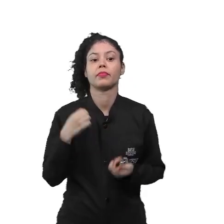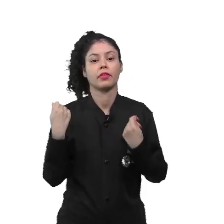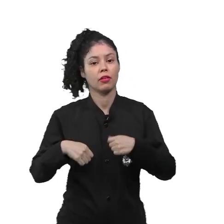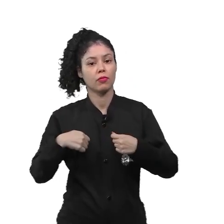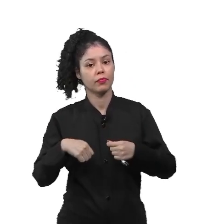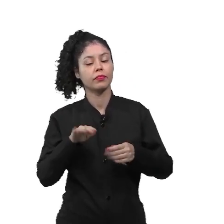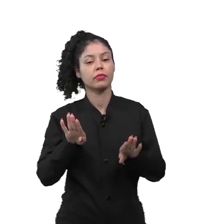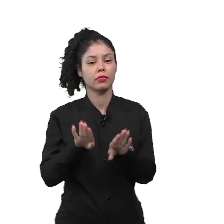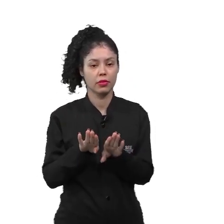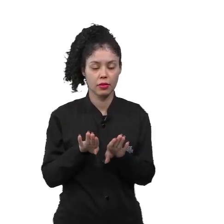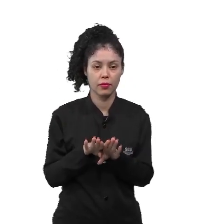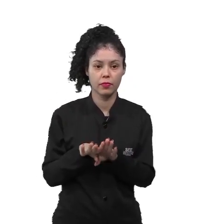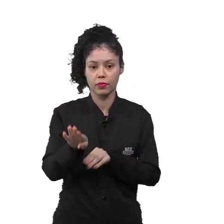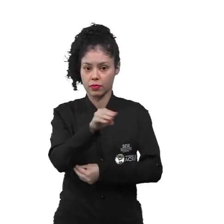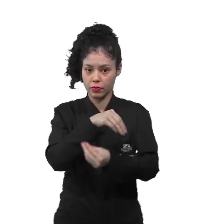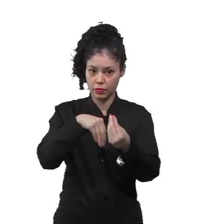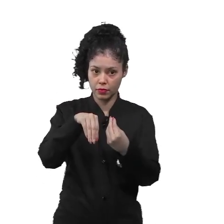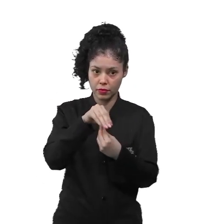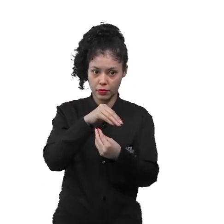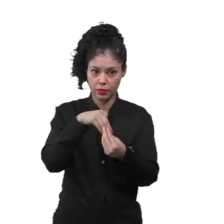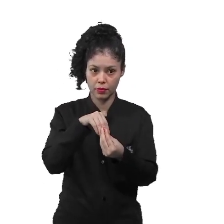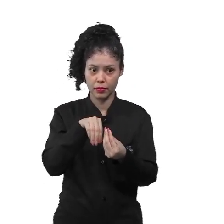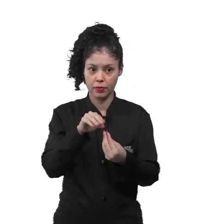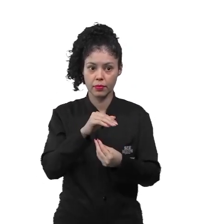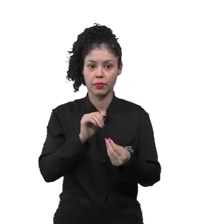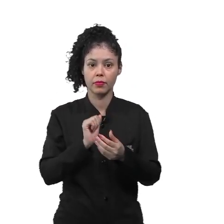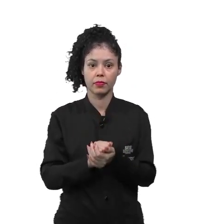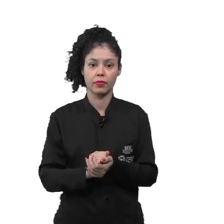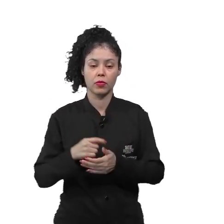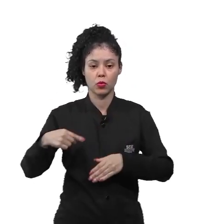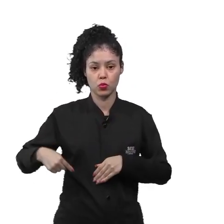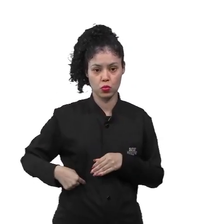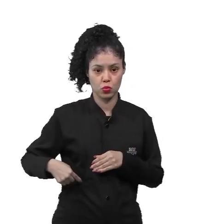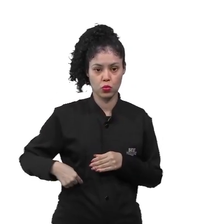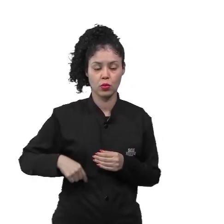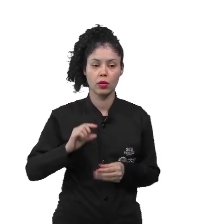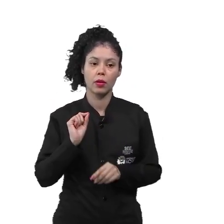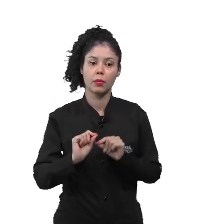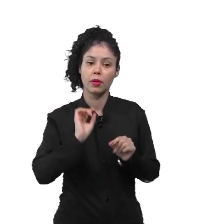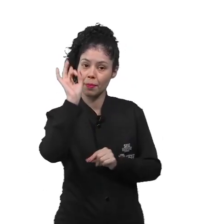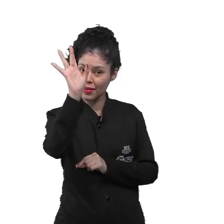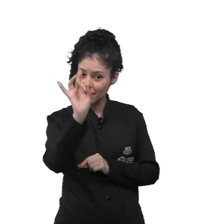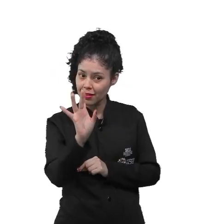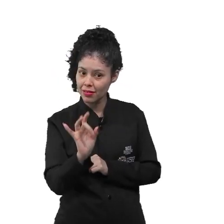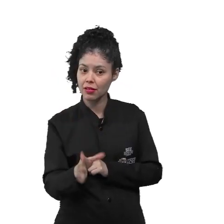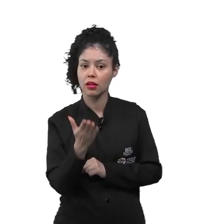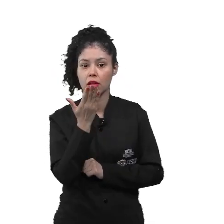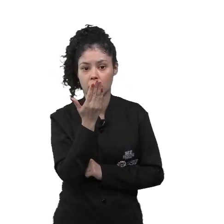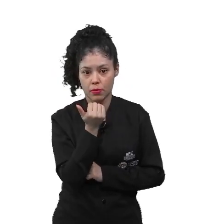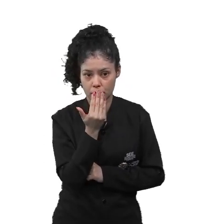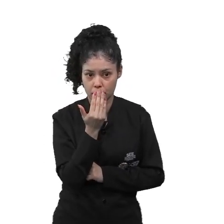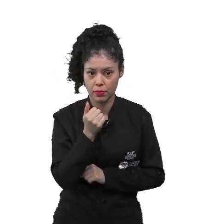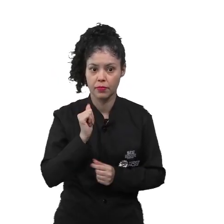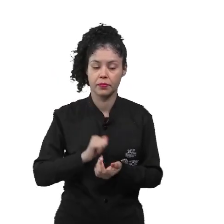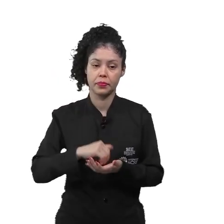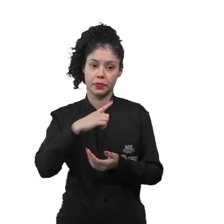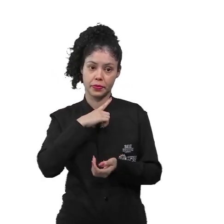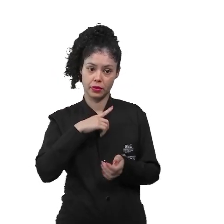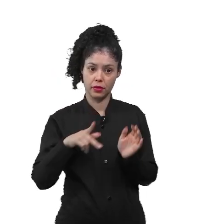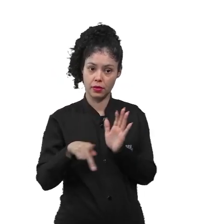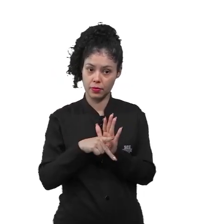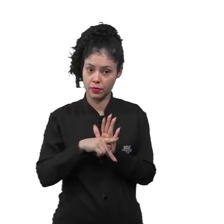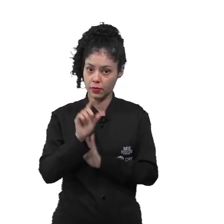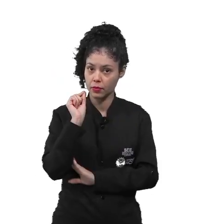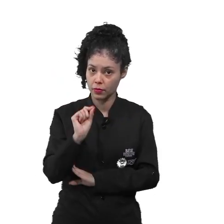são digeridas ali pelas nossas enzimas digestivas. Então, para cada tipo de alimento, né, a gente tem o quê? A